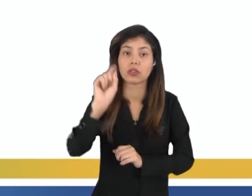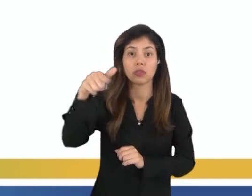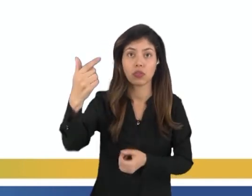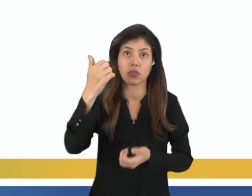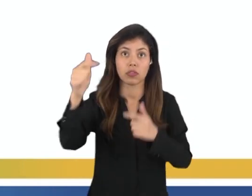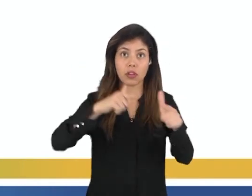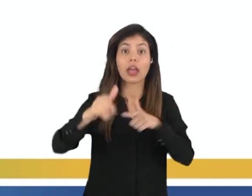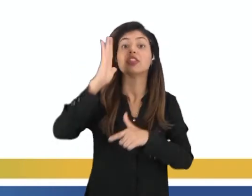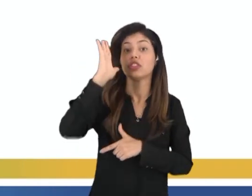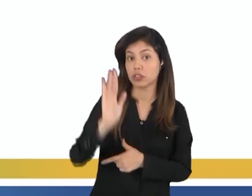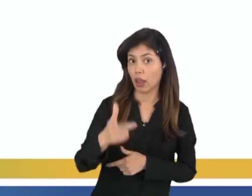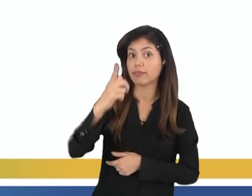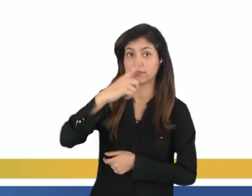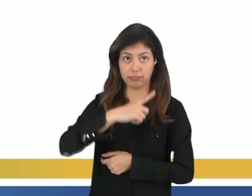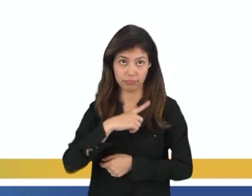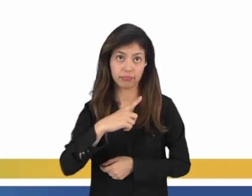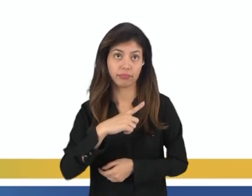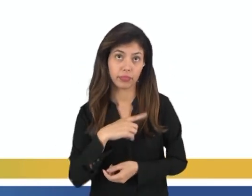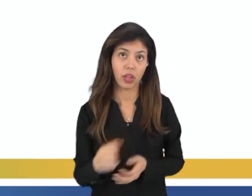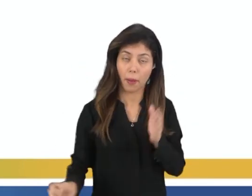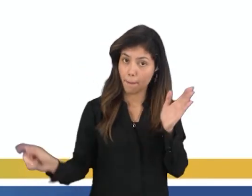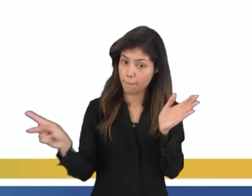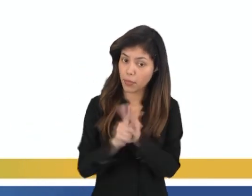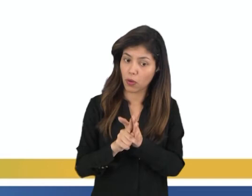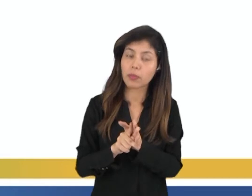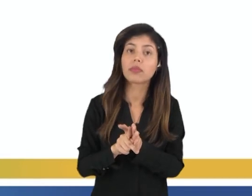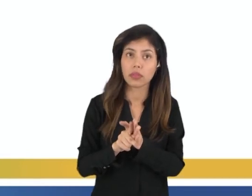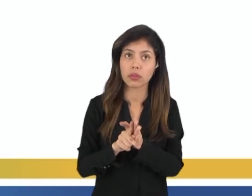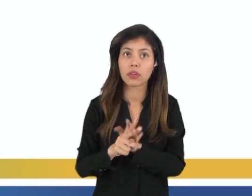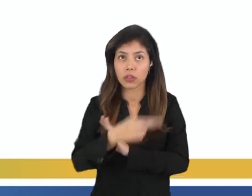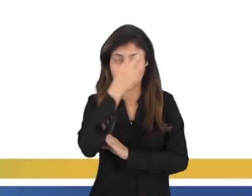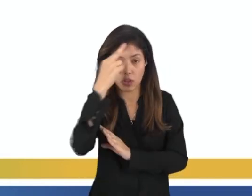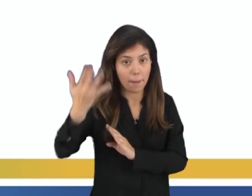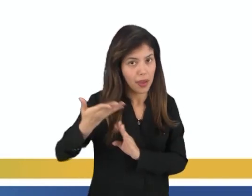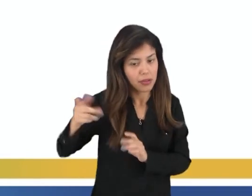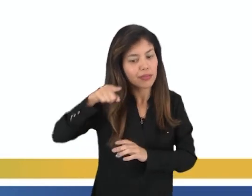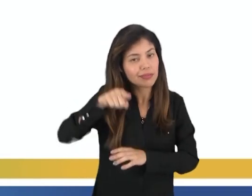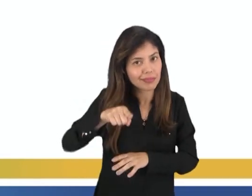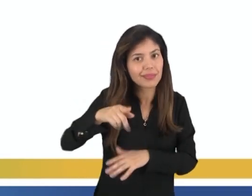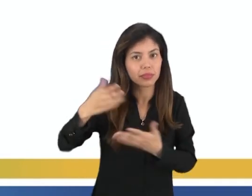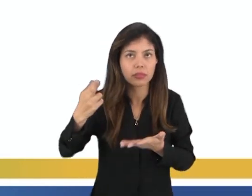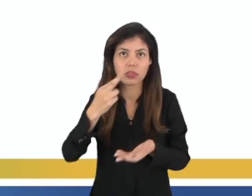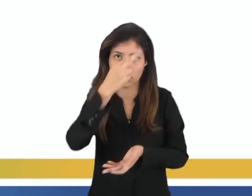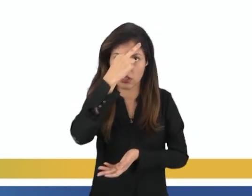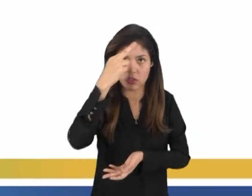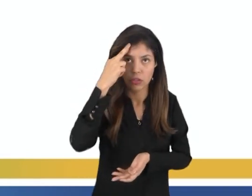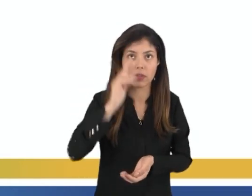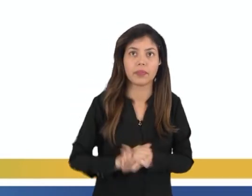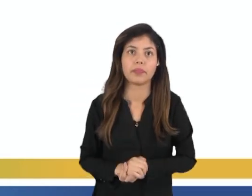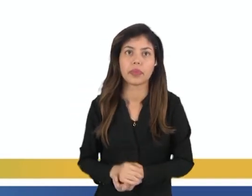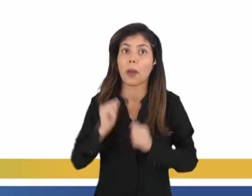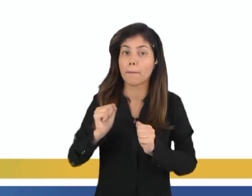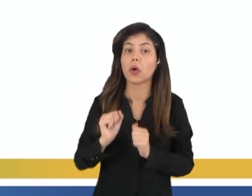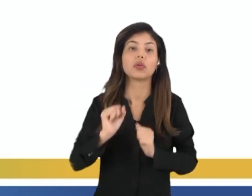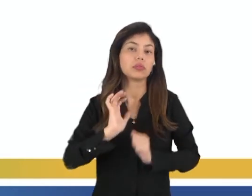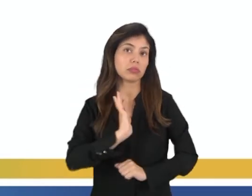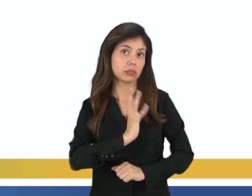determinado trabalho já existente para criar sua própria história baseada nele. A história original pode ser um